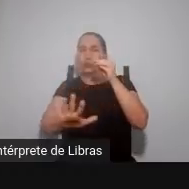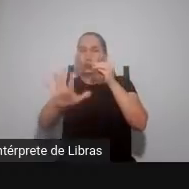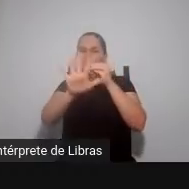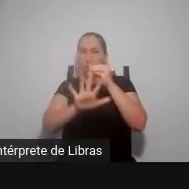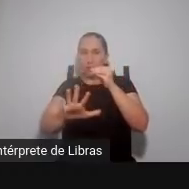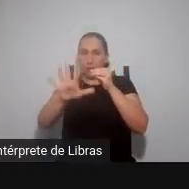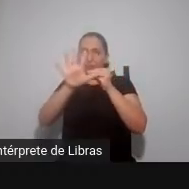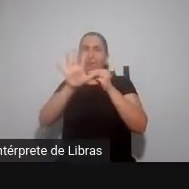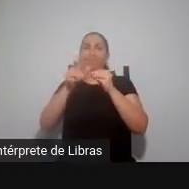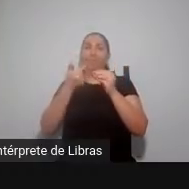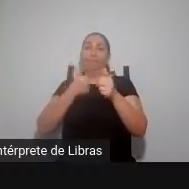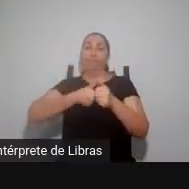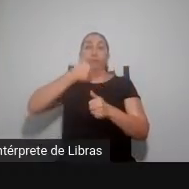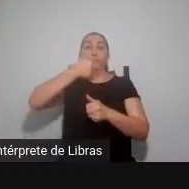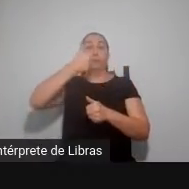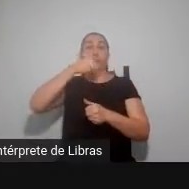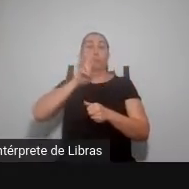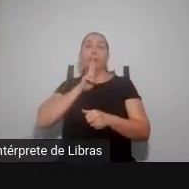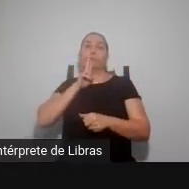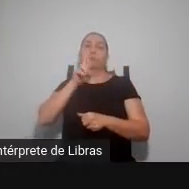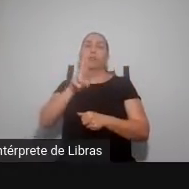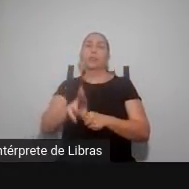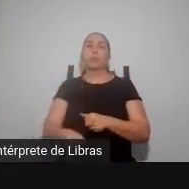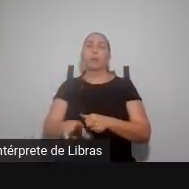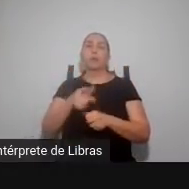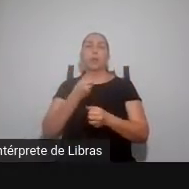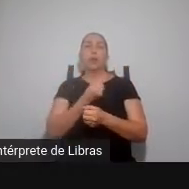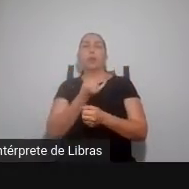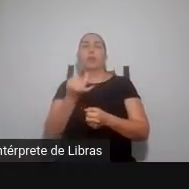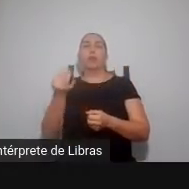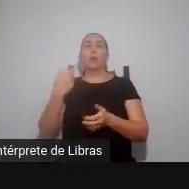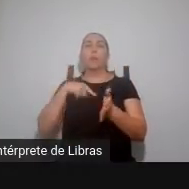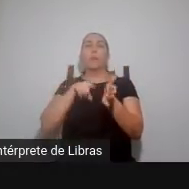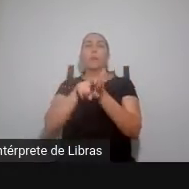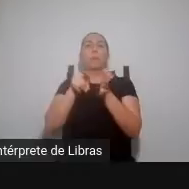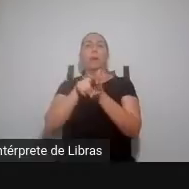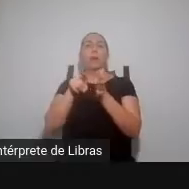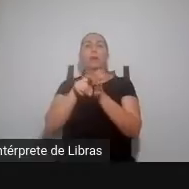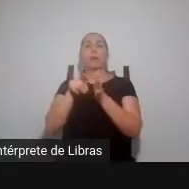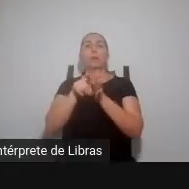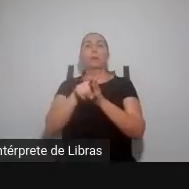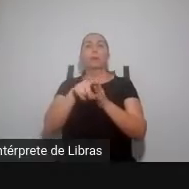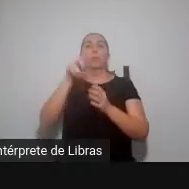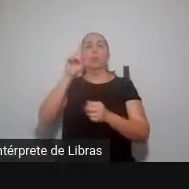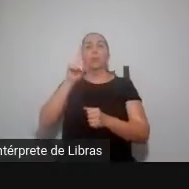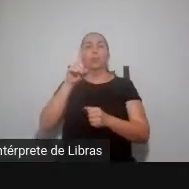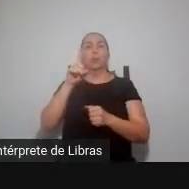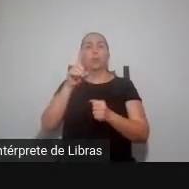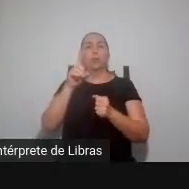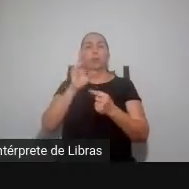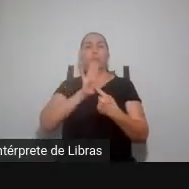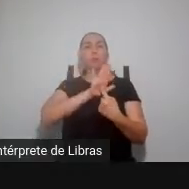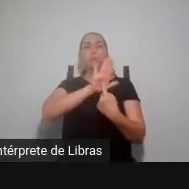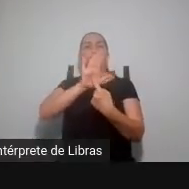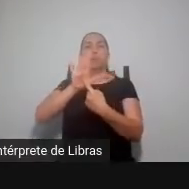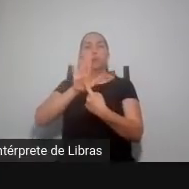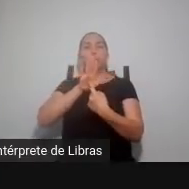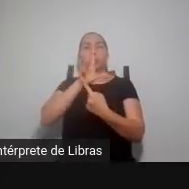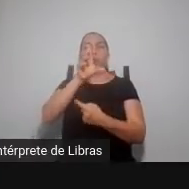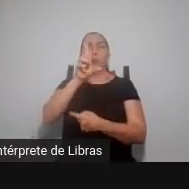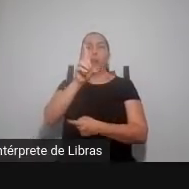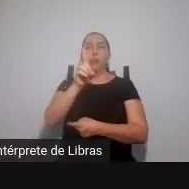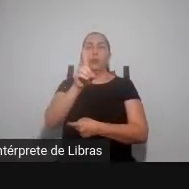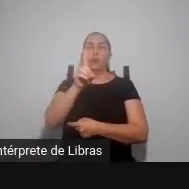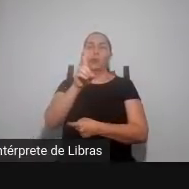Primeira coisa é uma resposta, né? Alguém perguntou sobre direitos autorais dos livros. Quando a Doca traz isso, é porque cada aluno está com